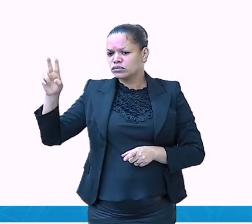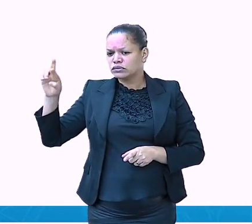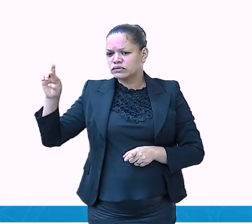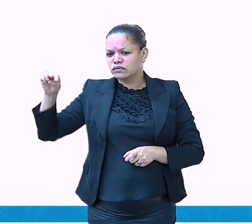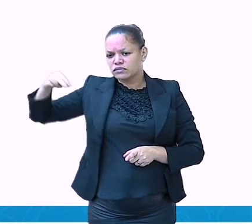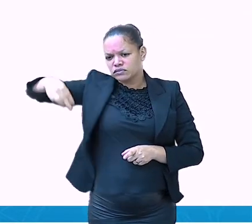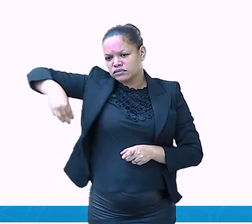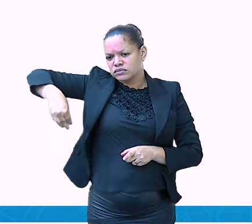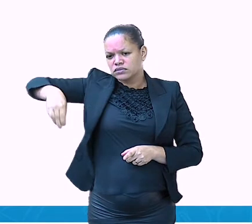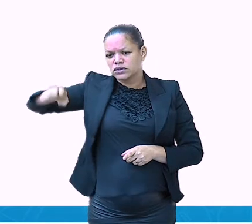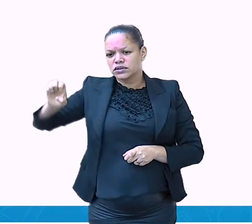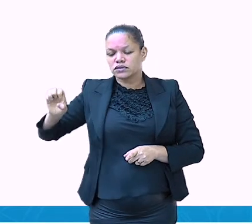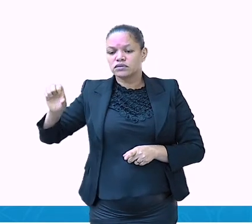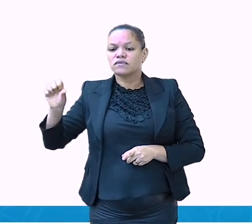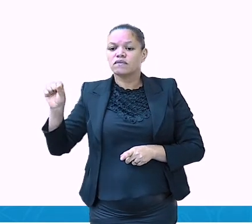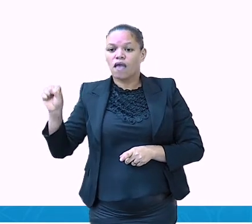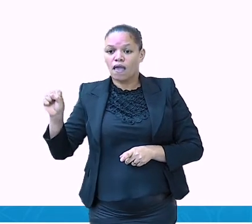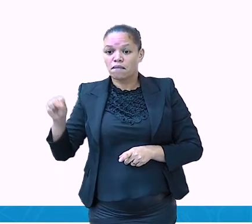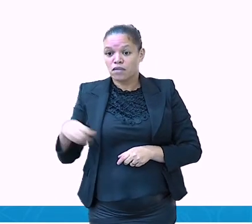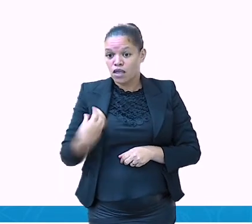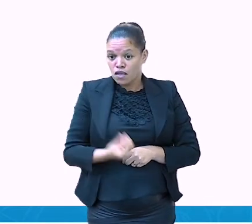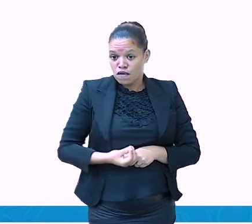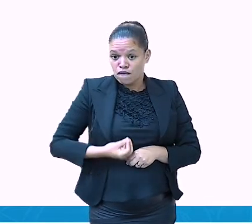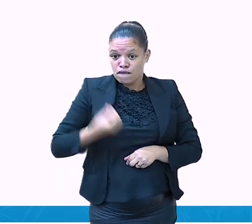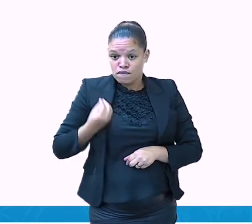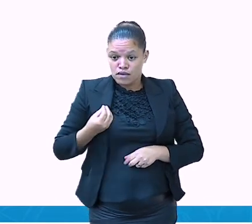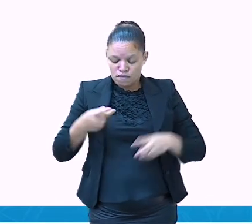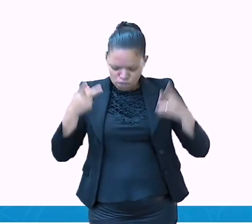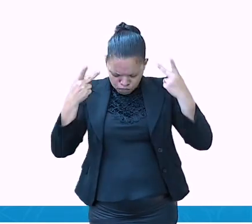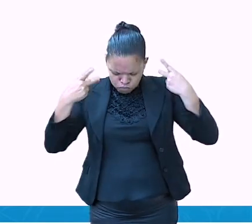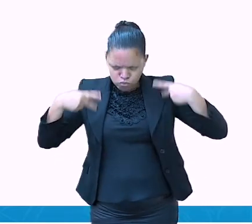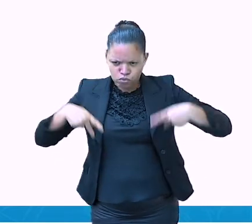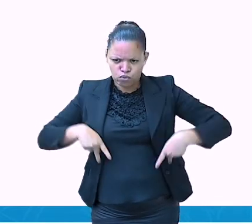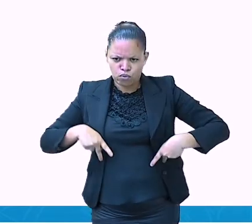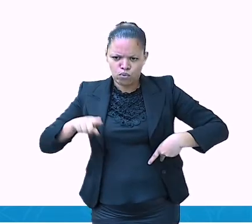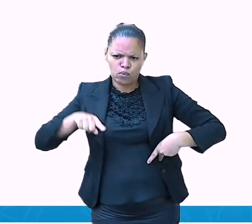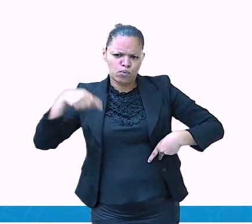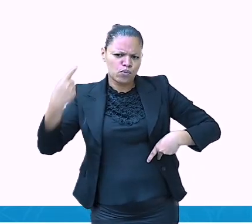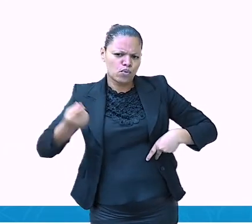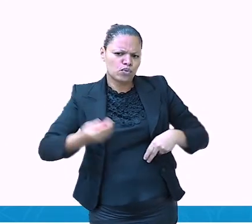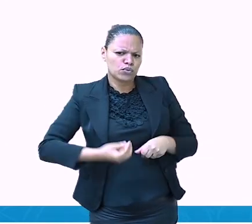que vivem dentro do corpo de outros seres vivos.